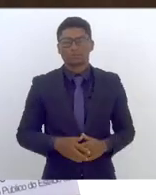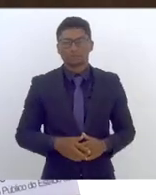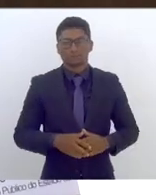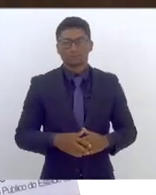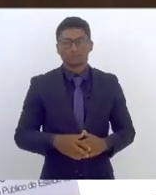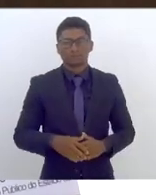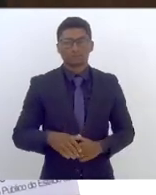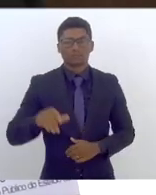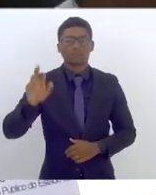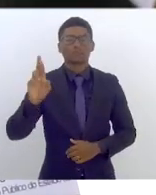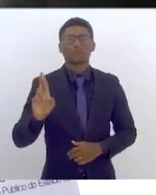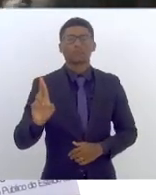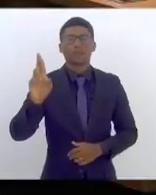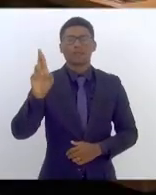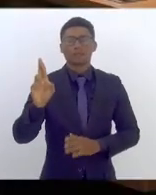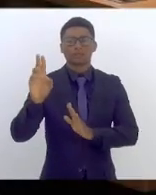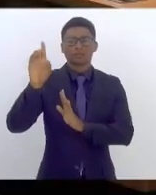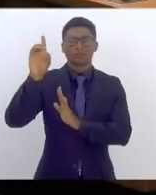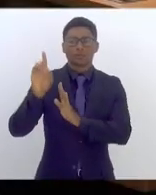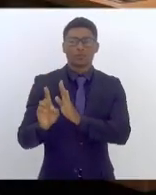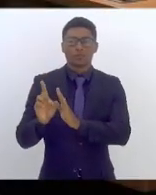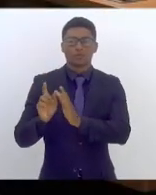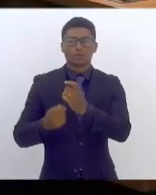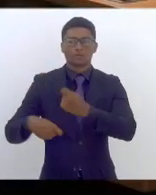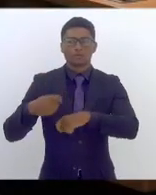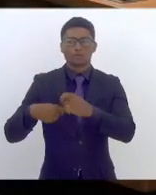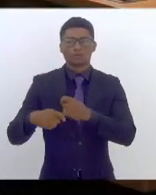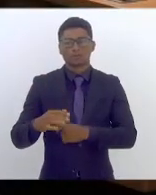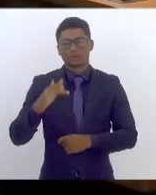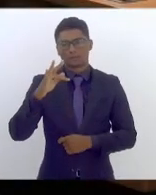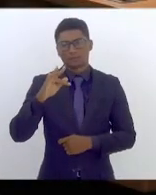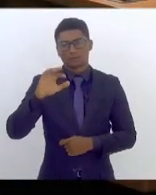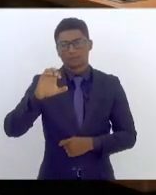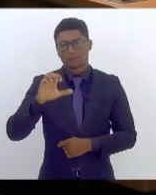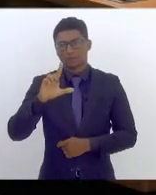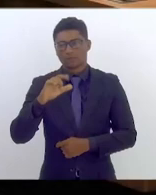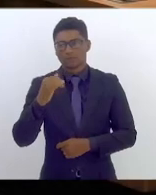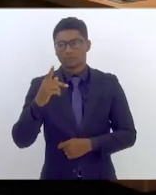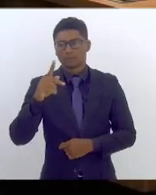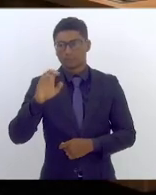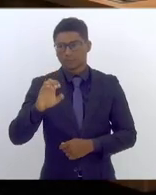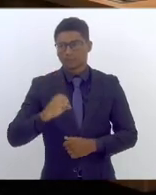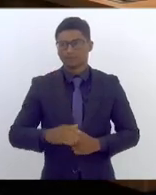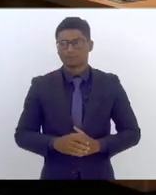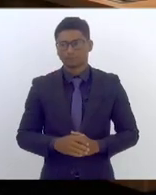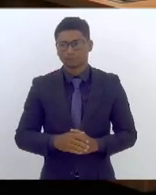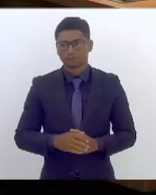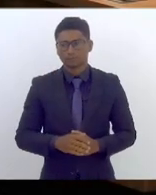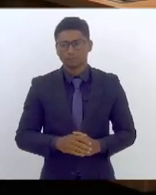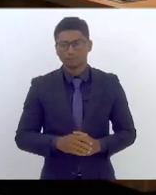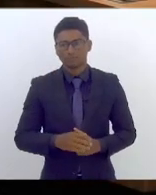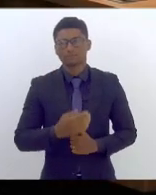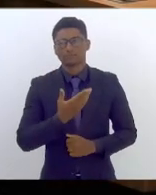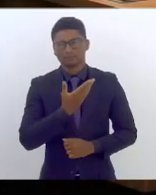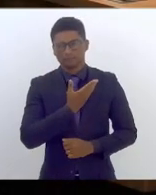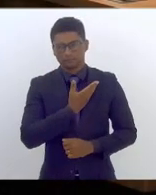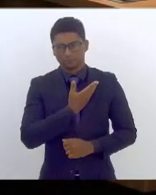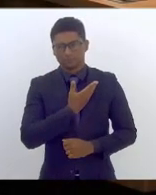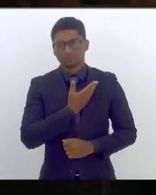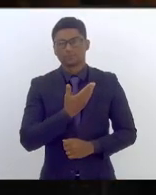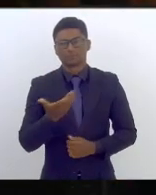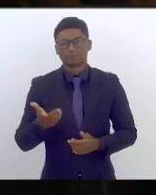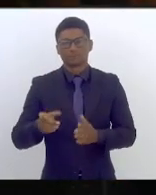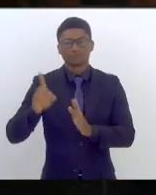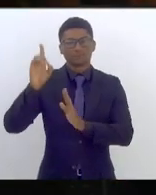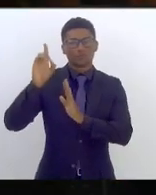do nosso diretor financeiro o Felipe querido colega amigo diretor